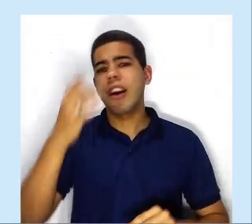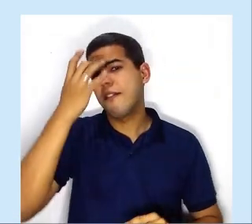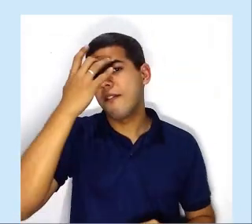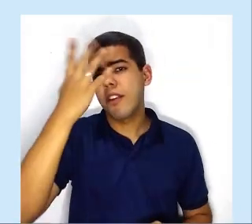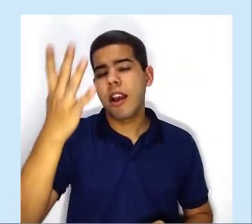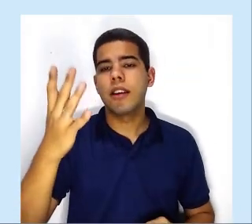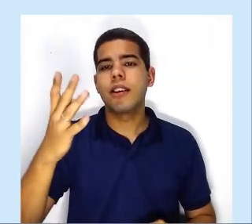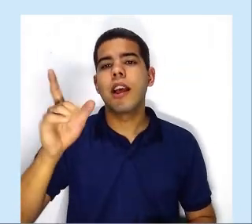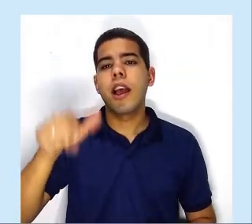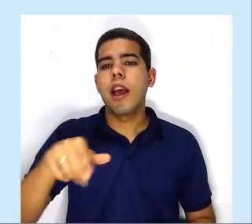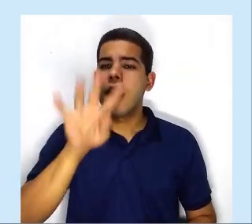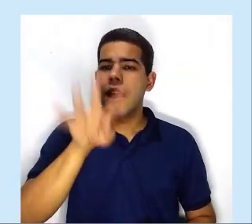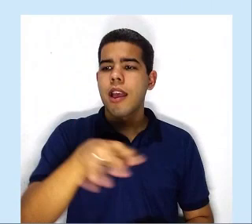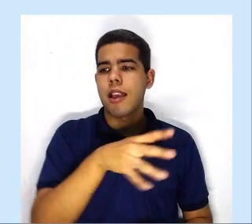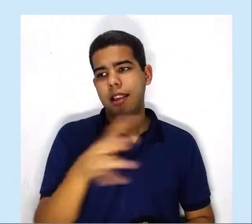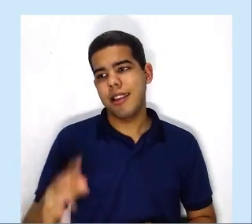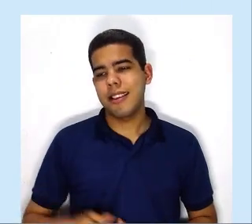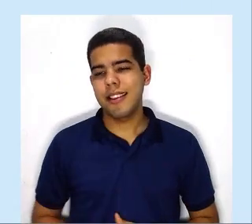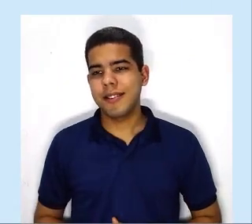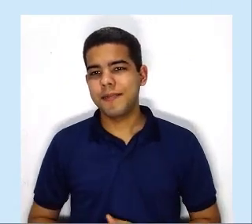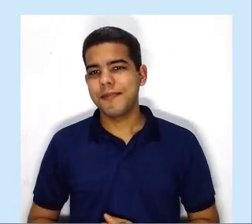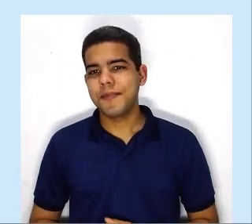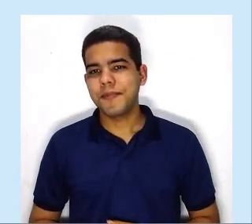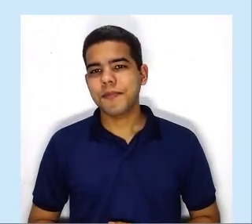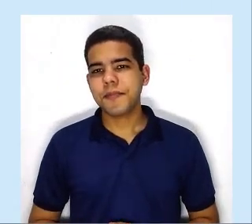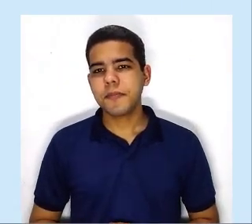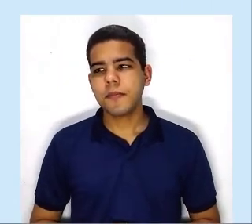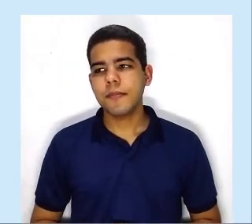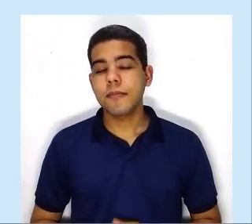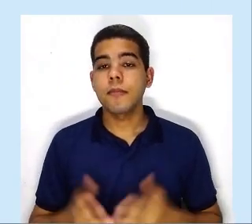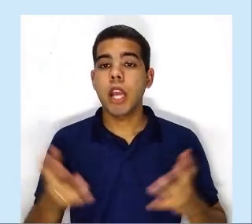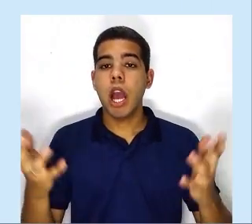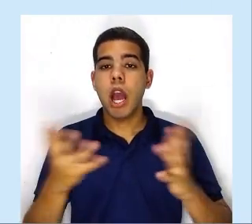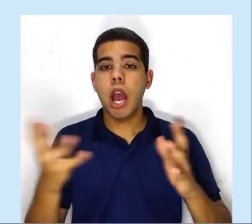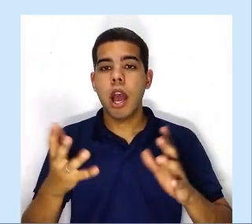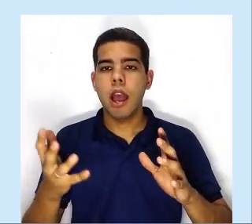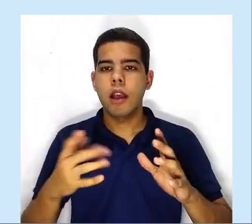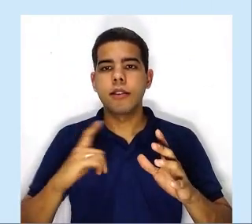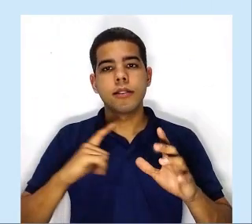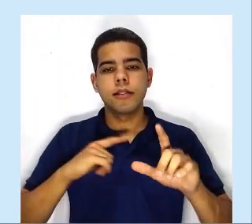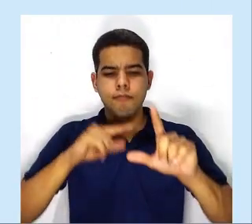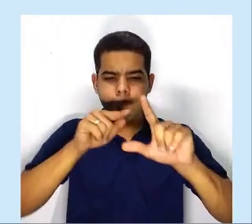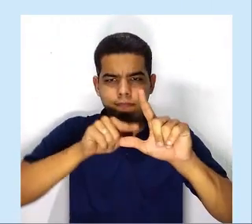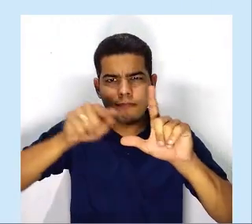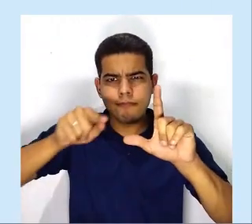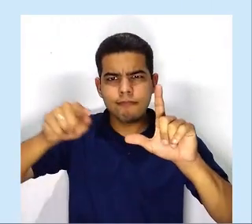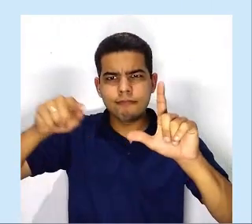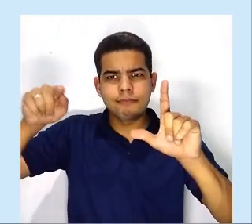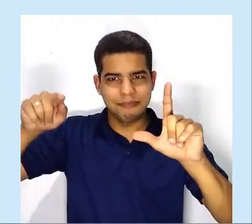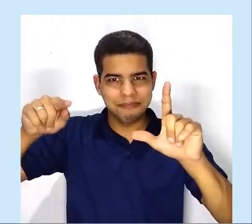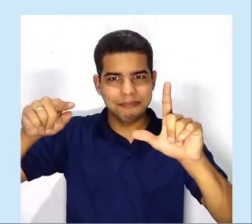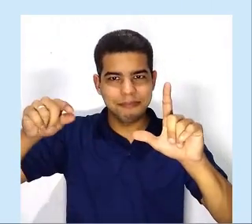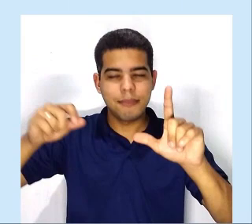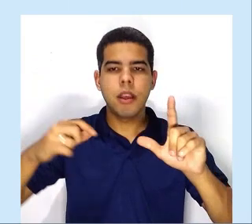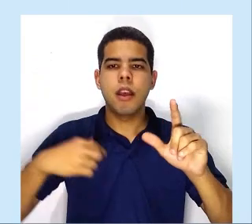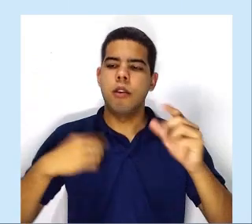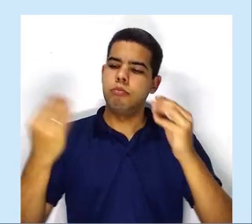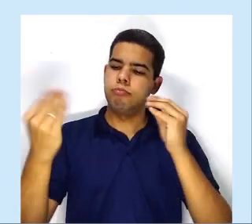a construção de uma tabela. Agora eu construí um gráfico para representar os dados que foram